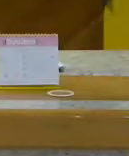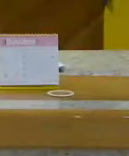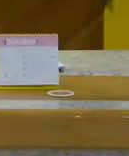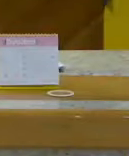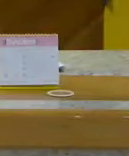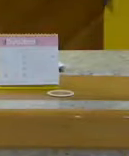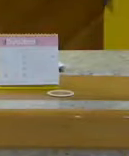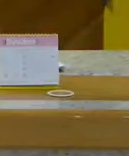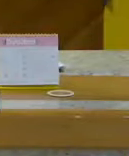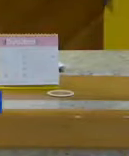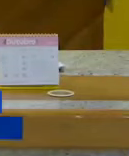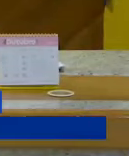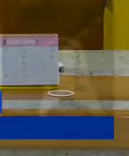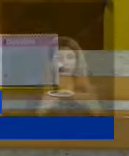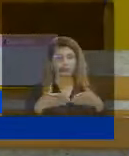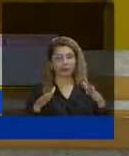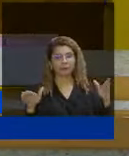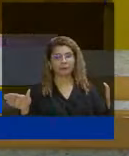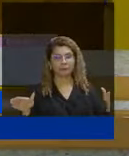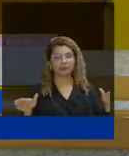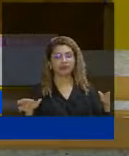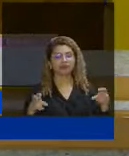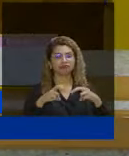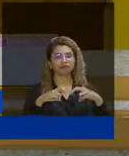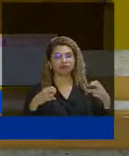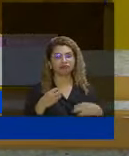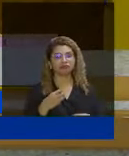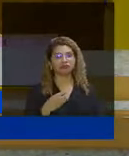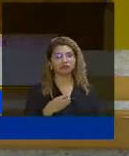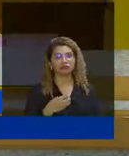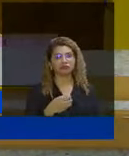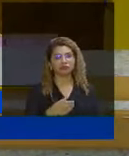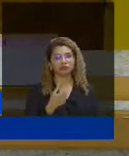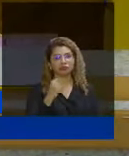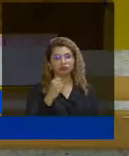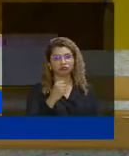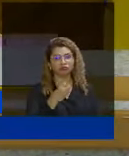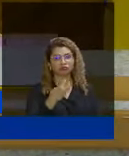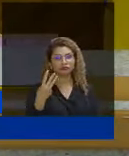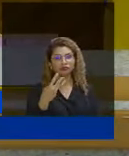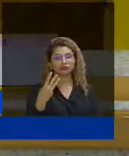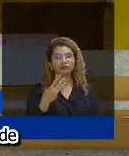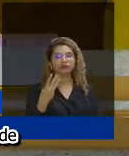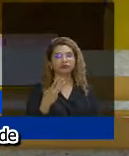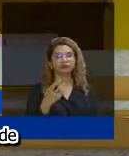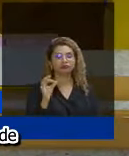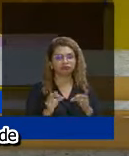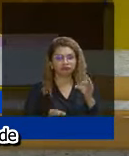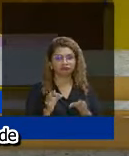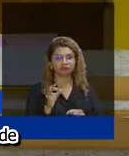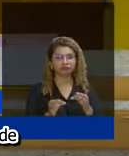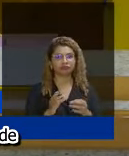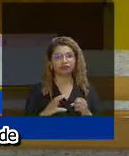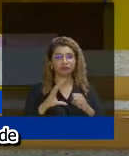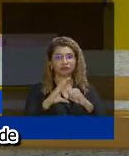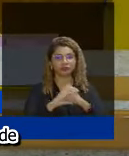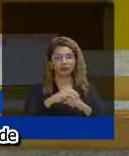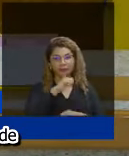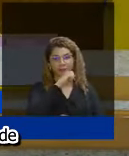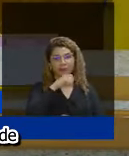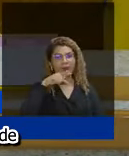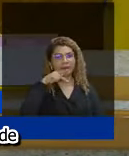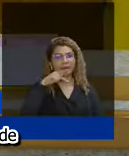Havendo quórum, declaro aberta a 83ª Foco no sessão desembargador judiciária Carmo ordinária Antônio, do presidente do Tribunal Regional Eleitoral do do Amapá.